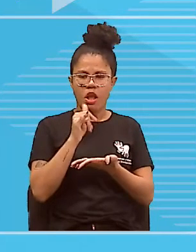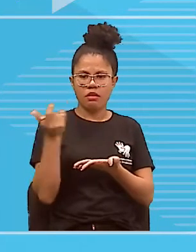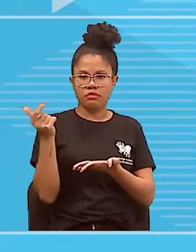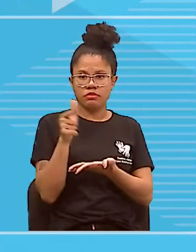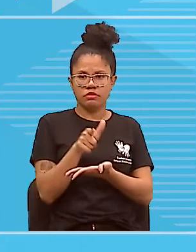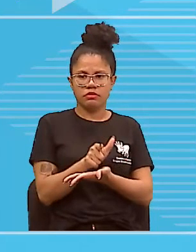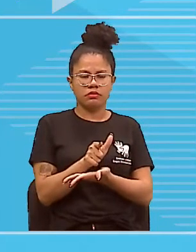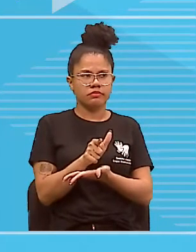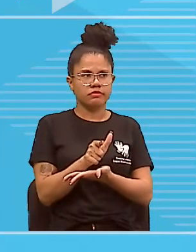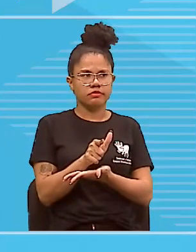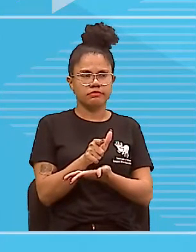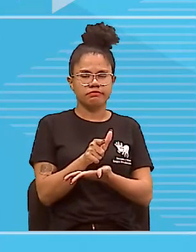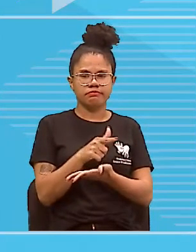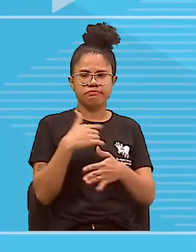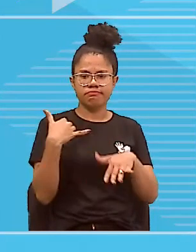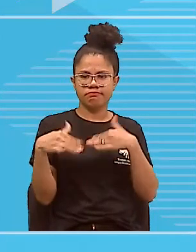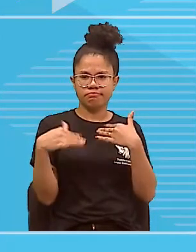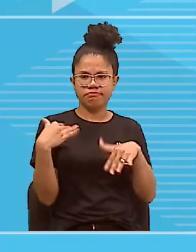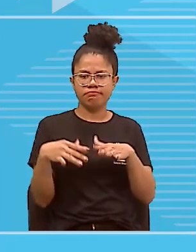nova refração